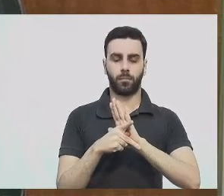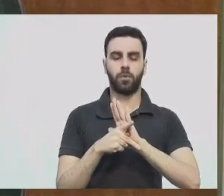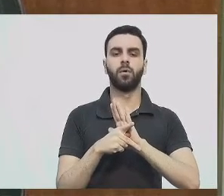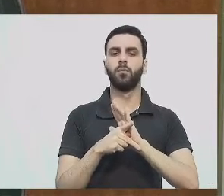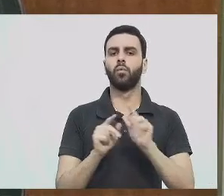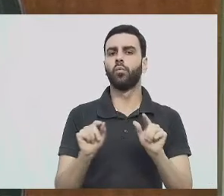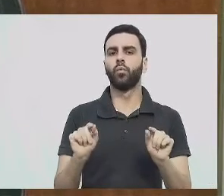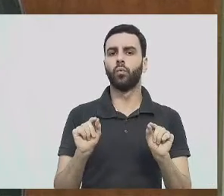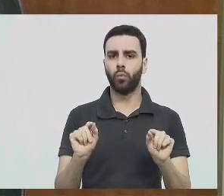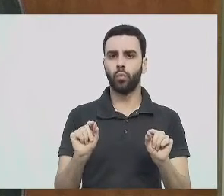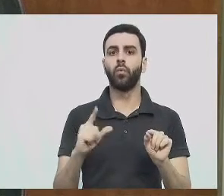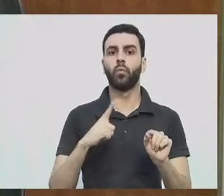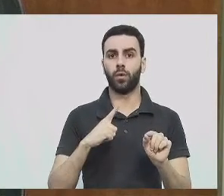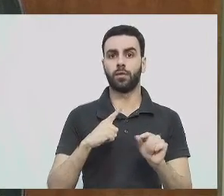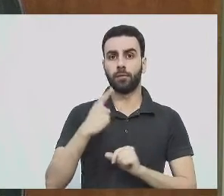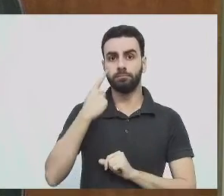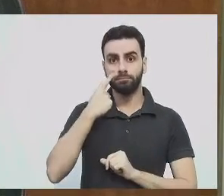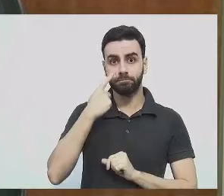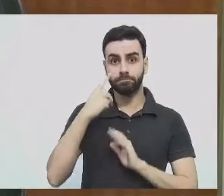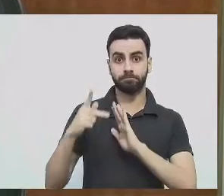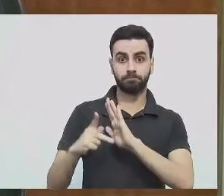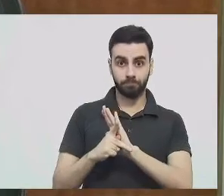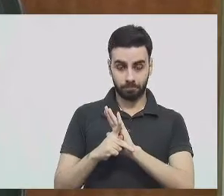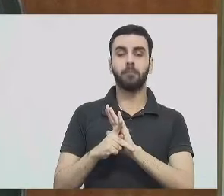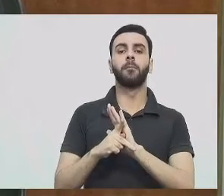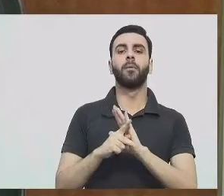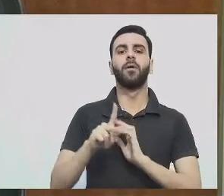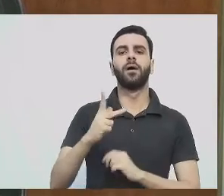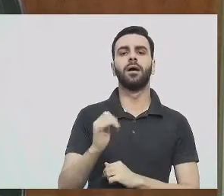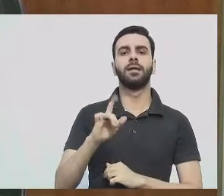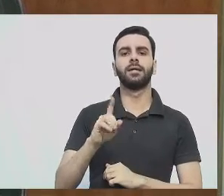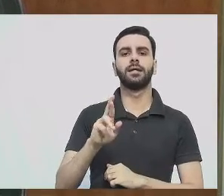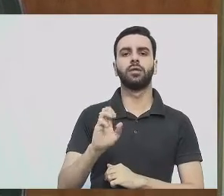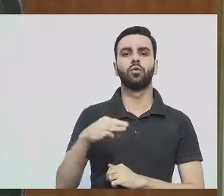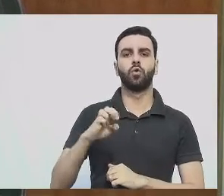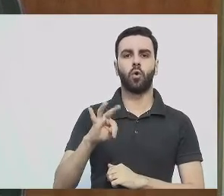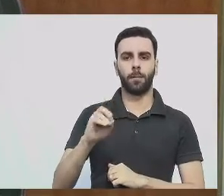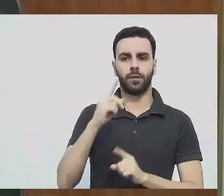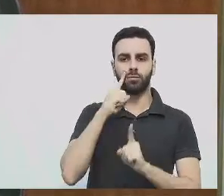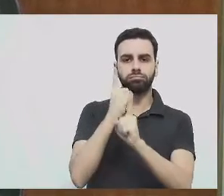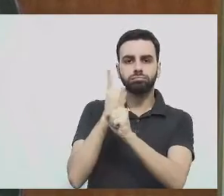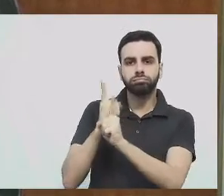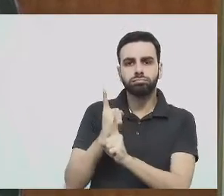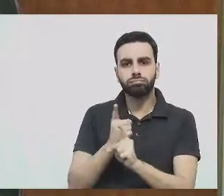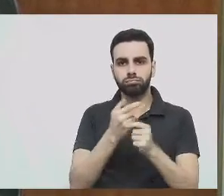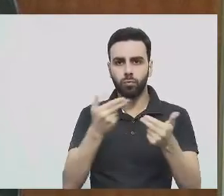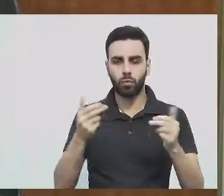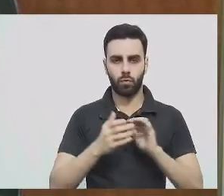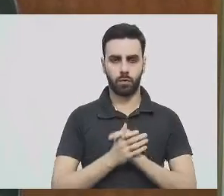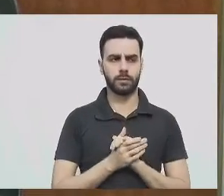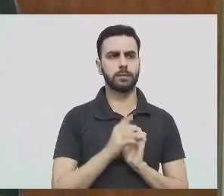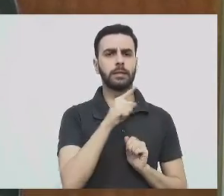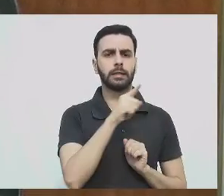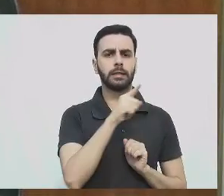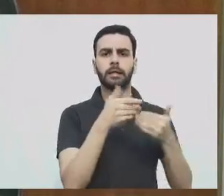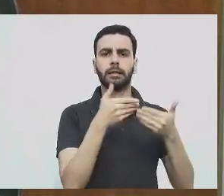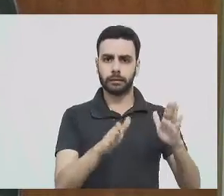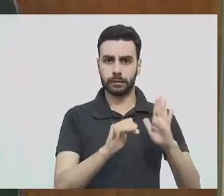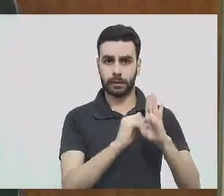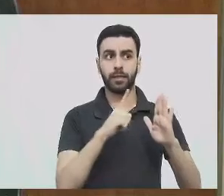execução da leitura de hidrômetros. Olha só, a prefeitura, a atual administração,